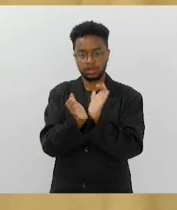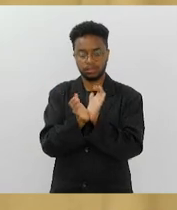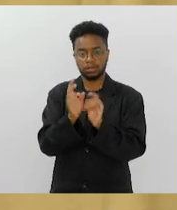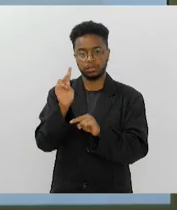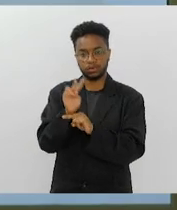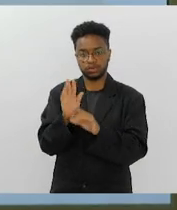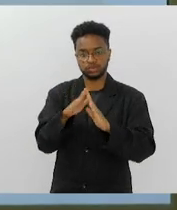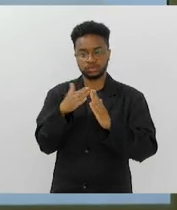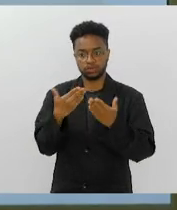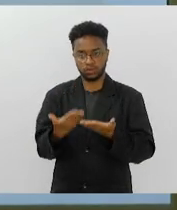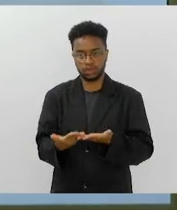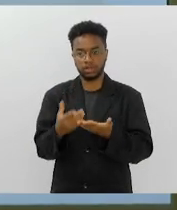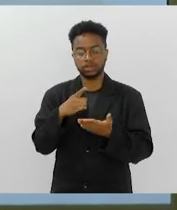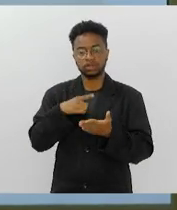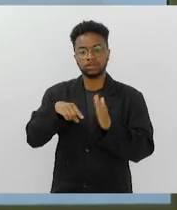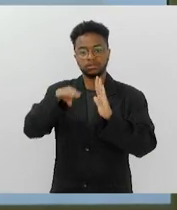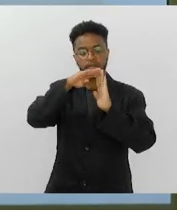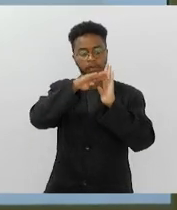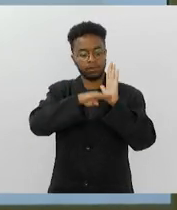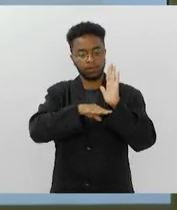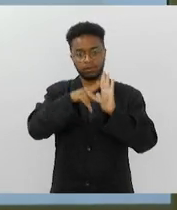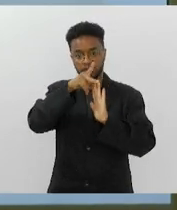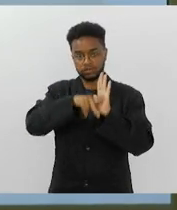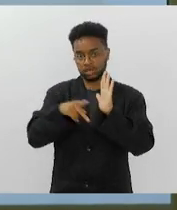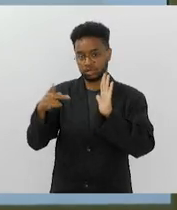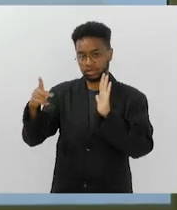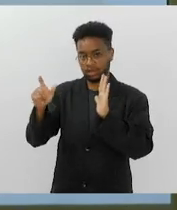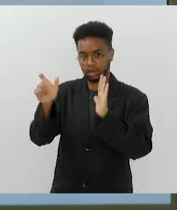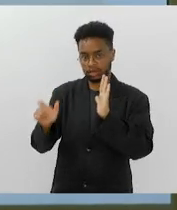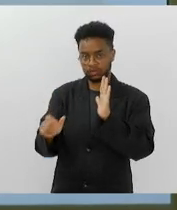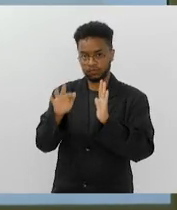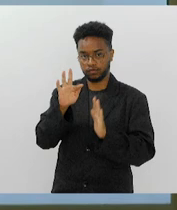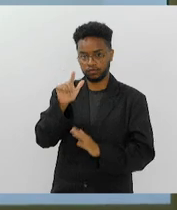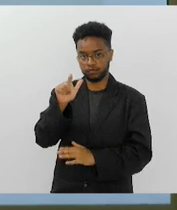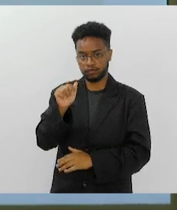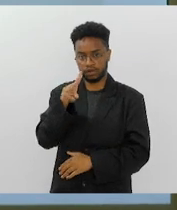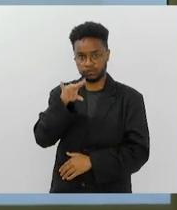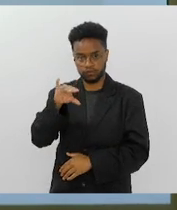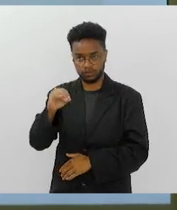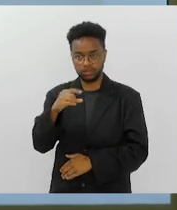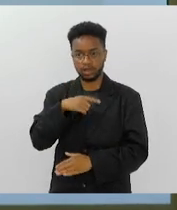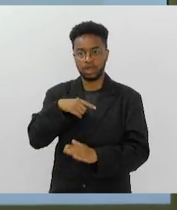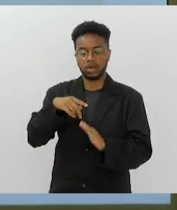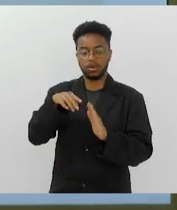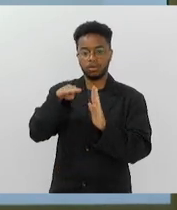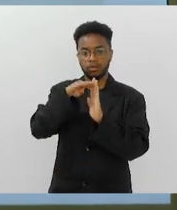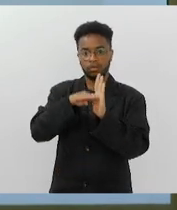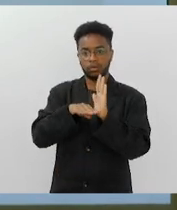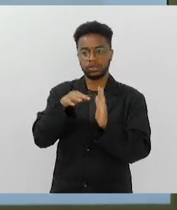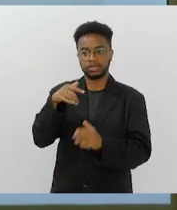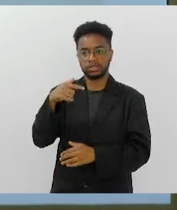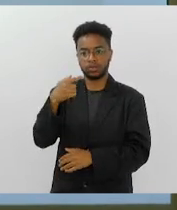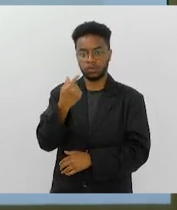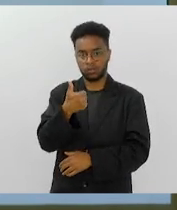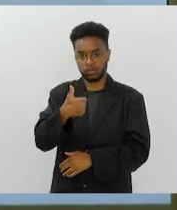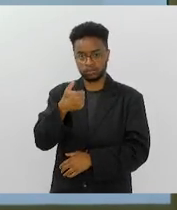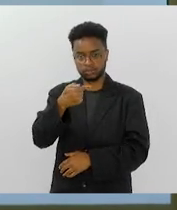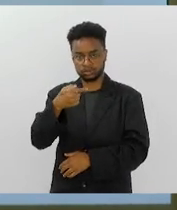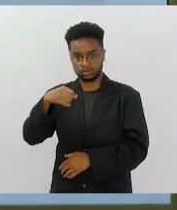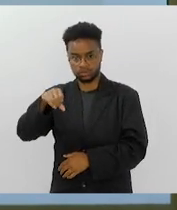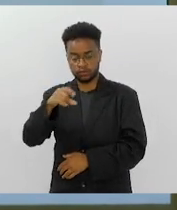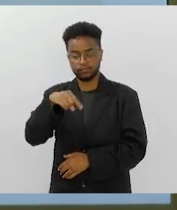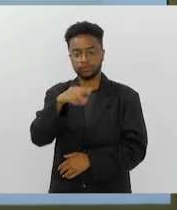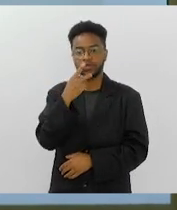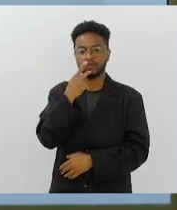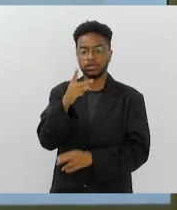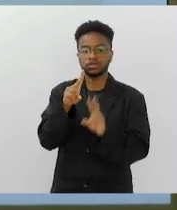E esses são os projetos que o Flávio tem tocado, né? O protocolo 179, alguns de vocês já falaram sobre a existência